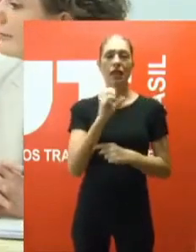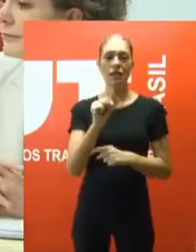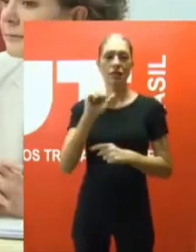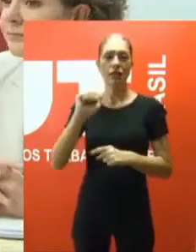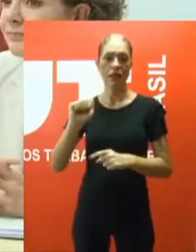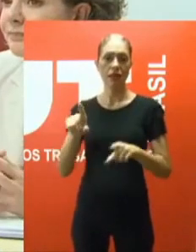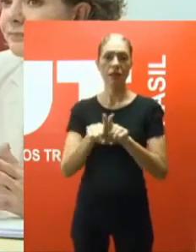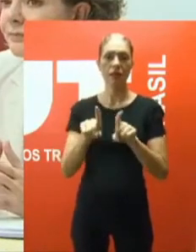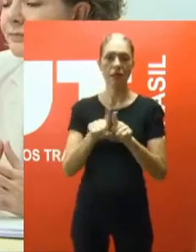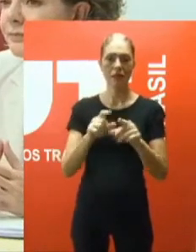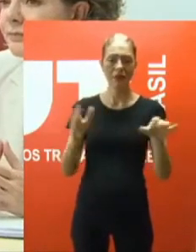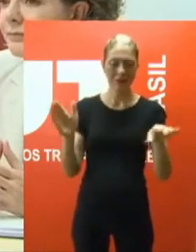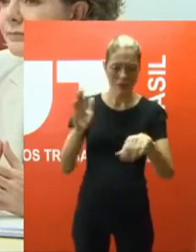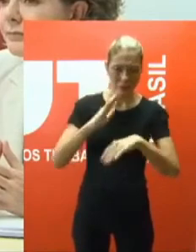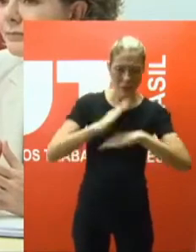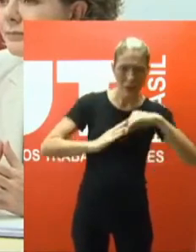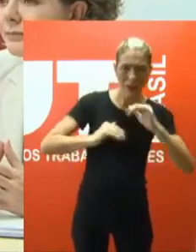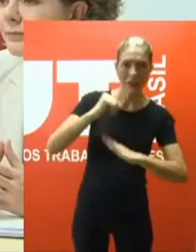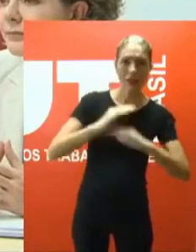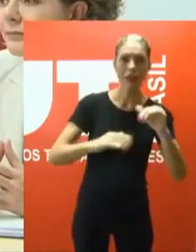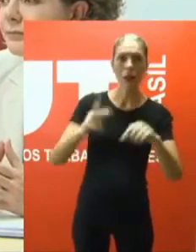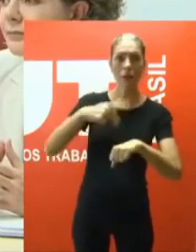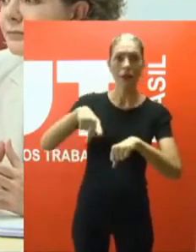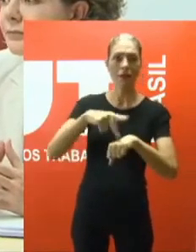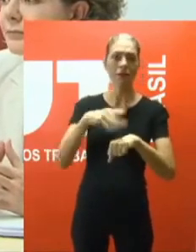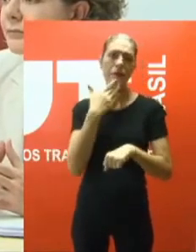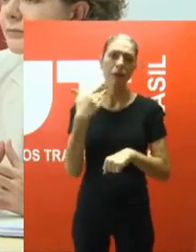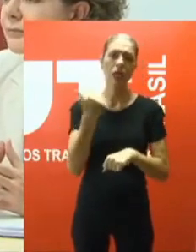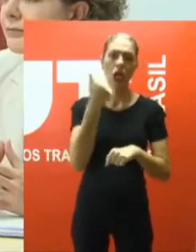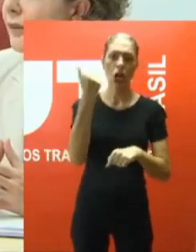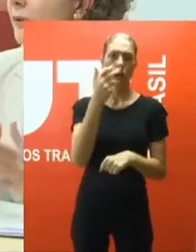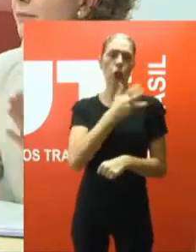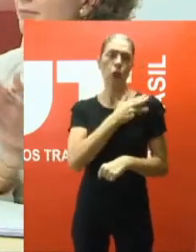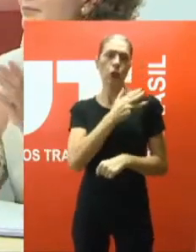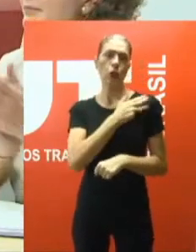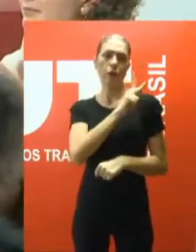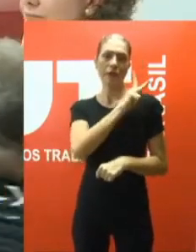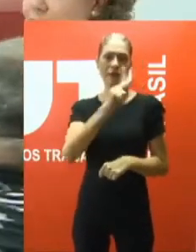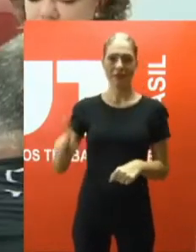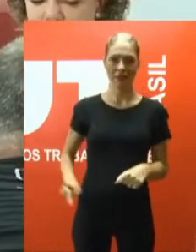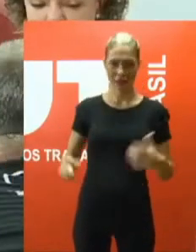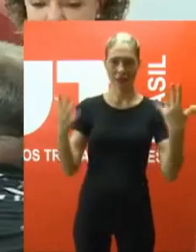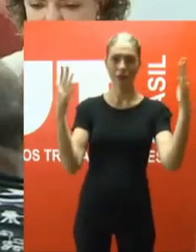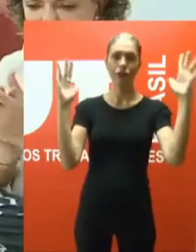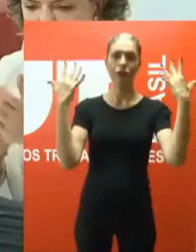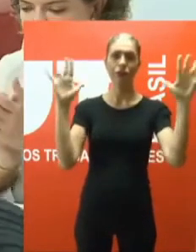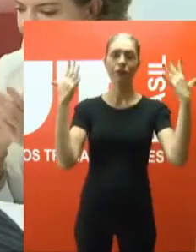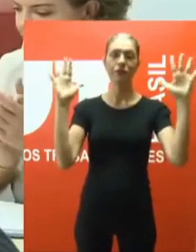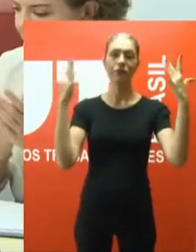melhor, democrático, mas também uma América Latina e o mundo. Lula, presidente.